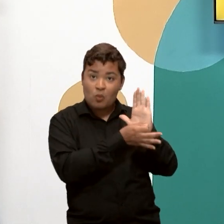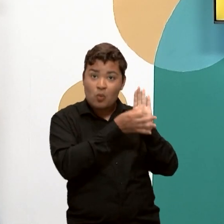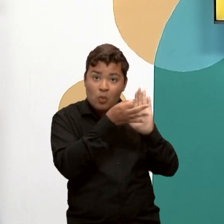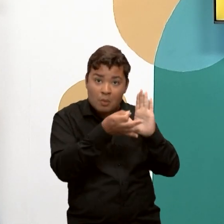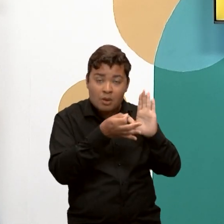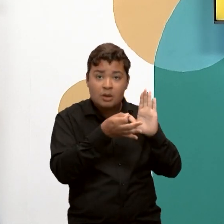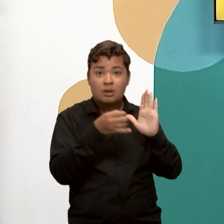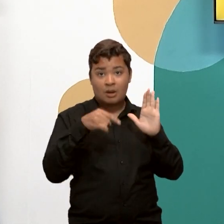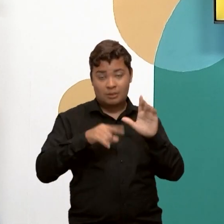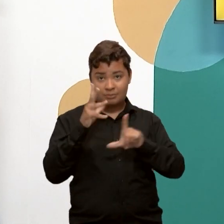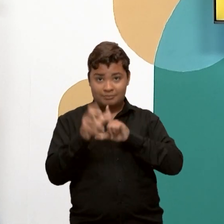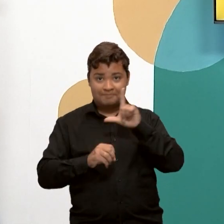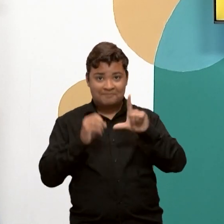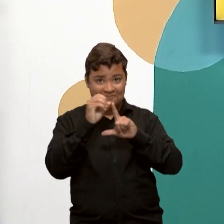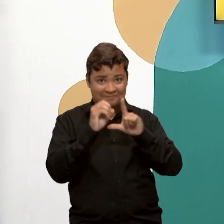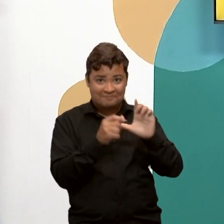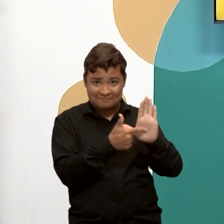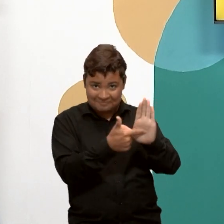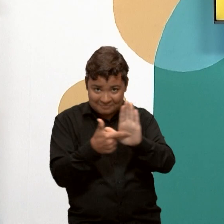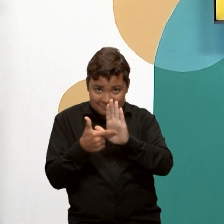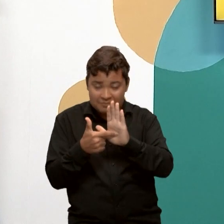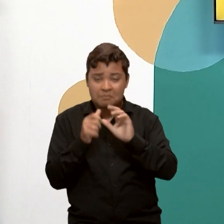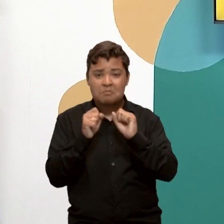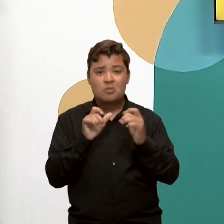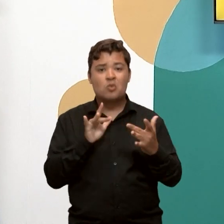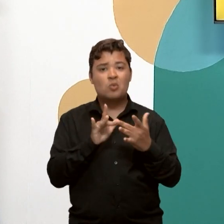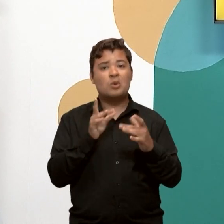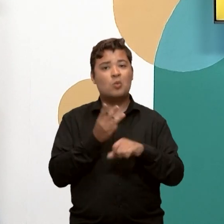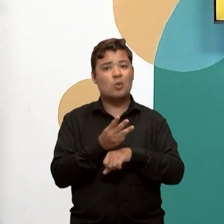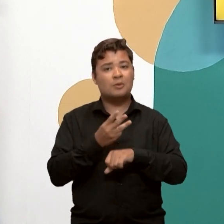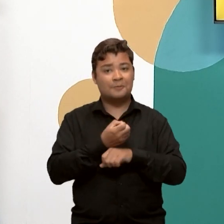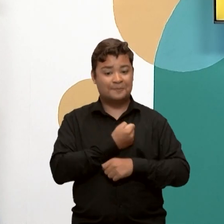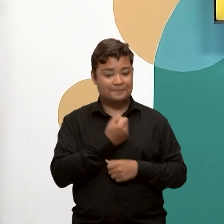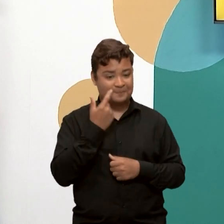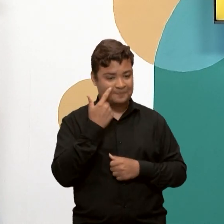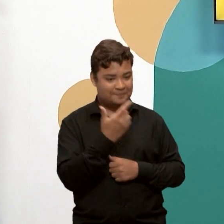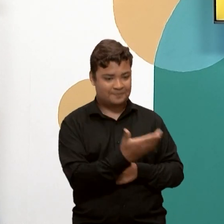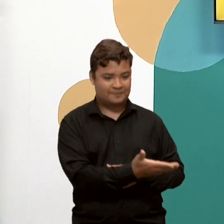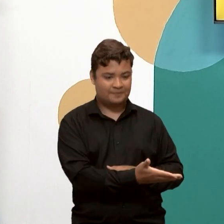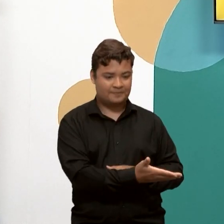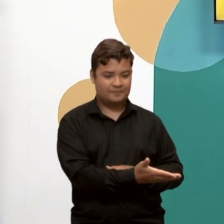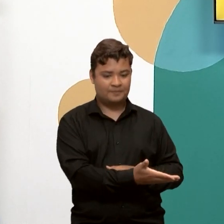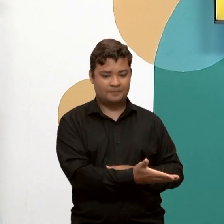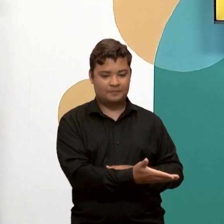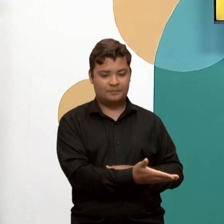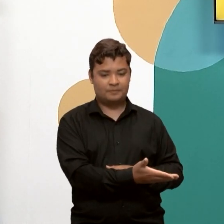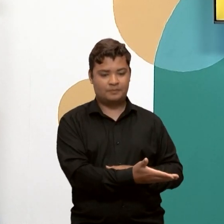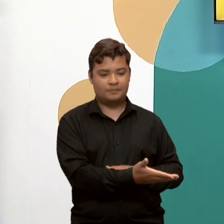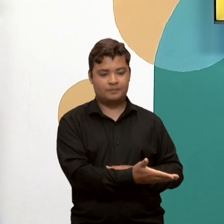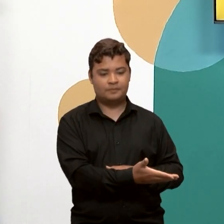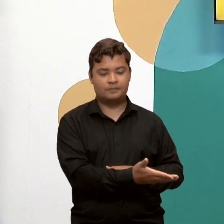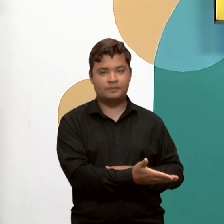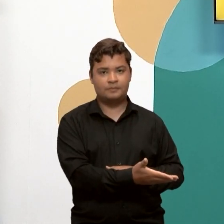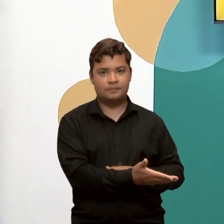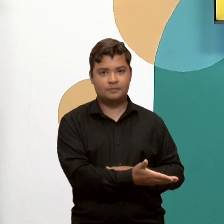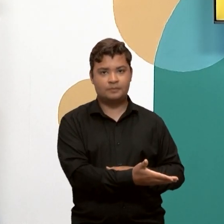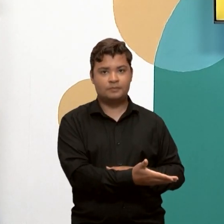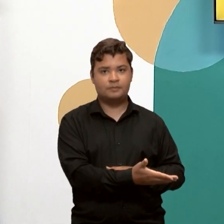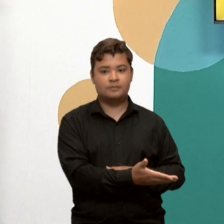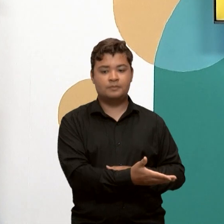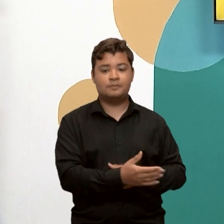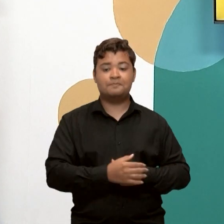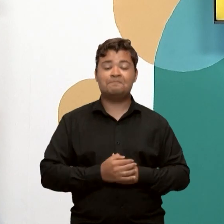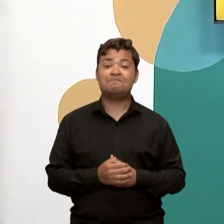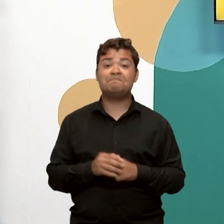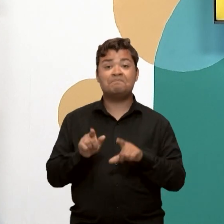ao programa, entre em contato pelo nosso WhatsApp 629-9181-1406.